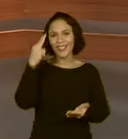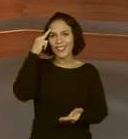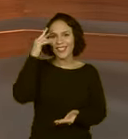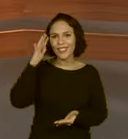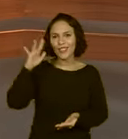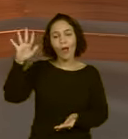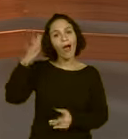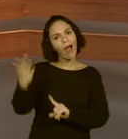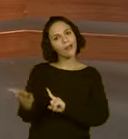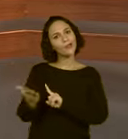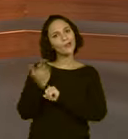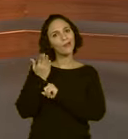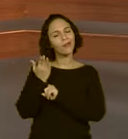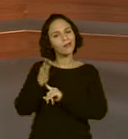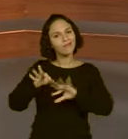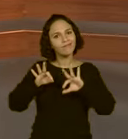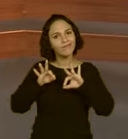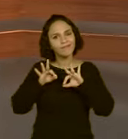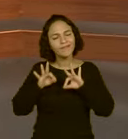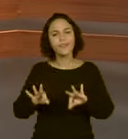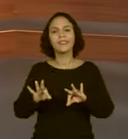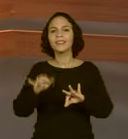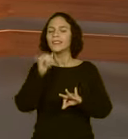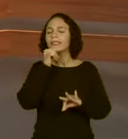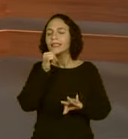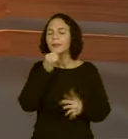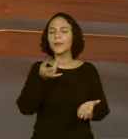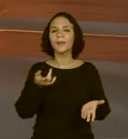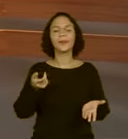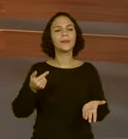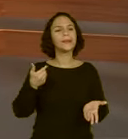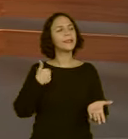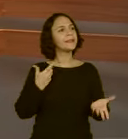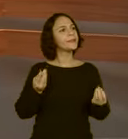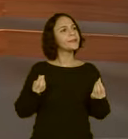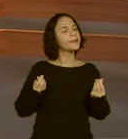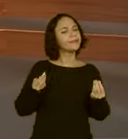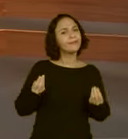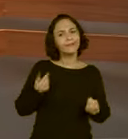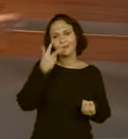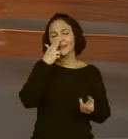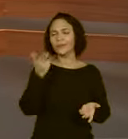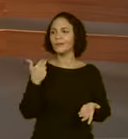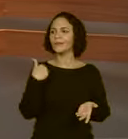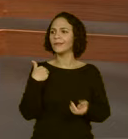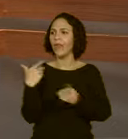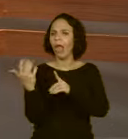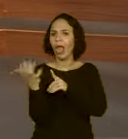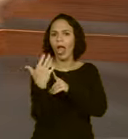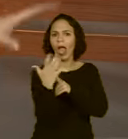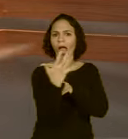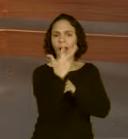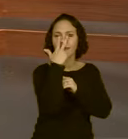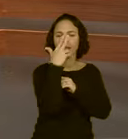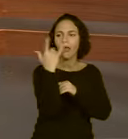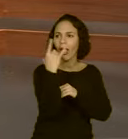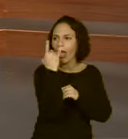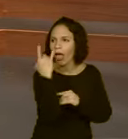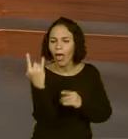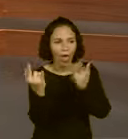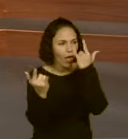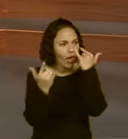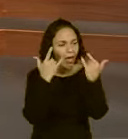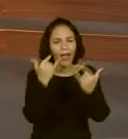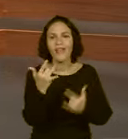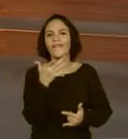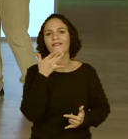a justamente sair da situação de ficar à mercê de tudo que nos dizem por aí.